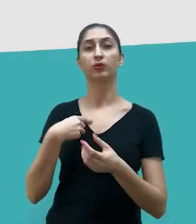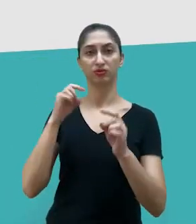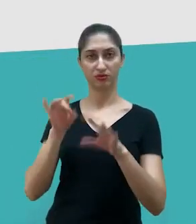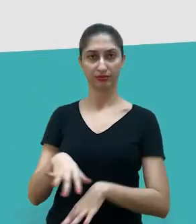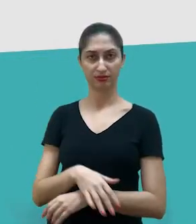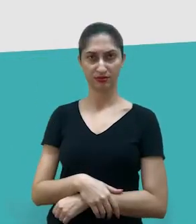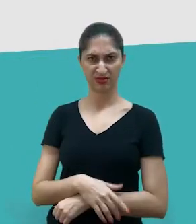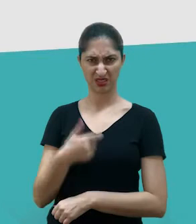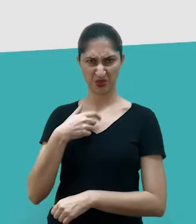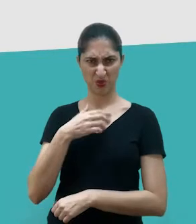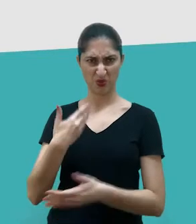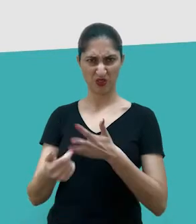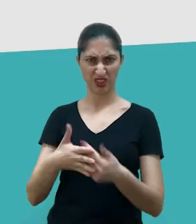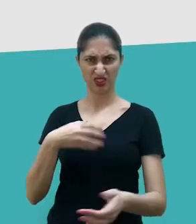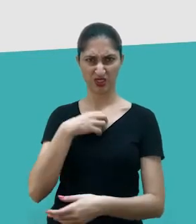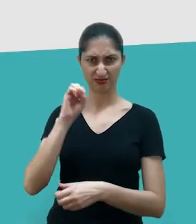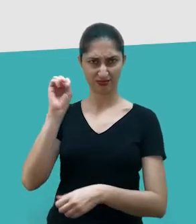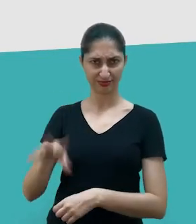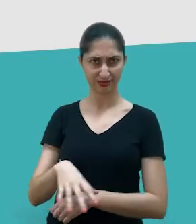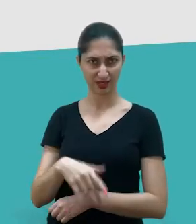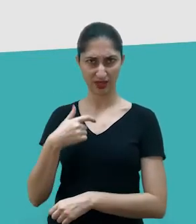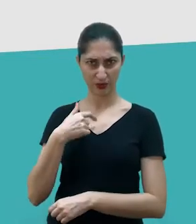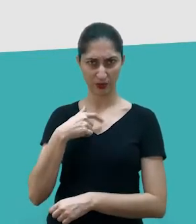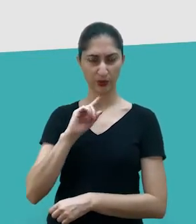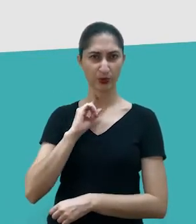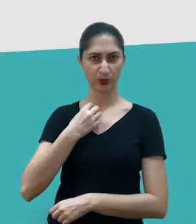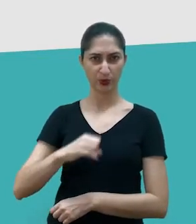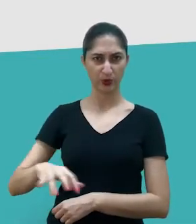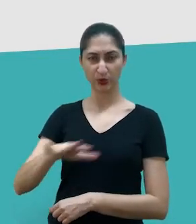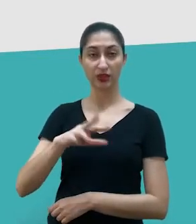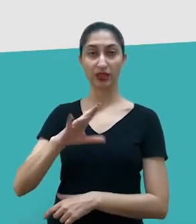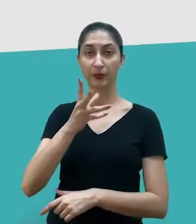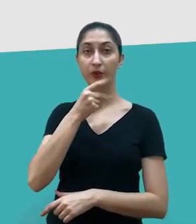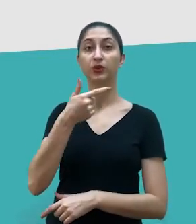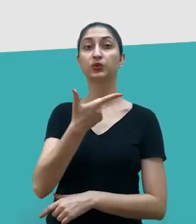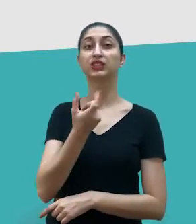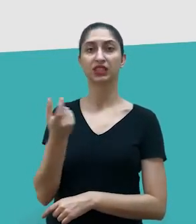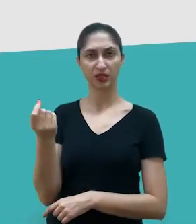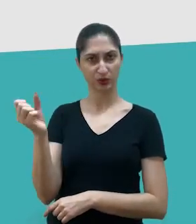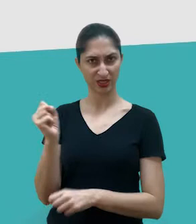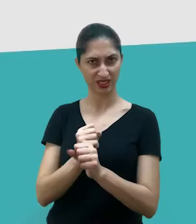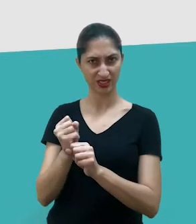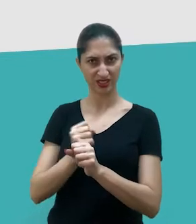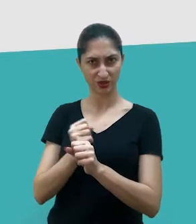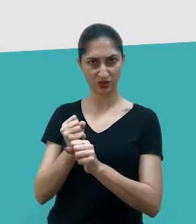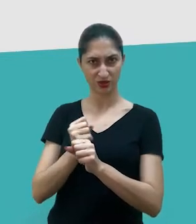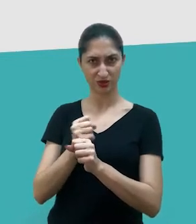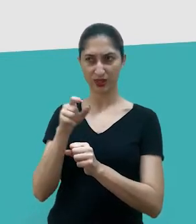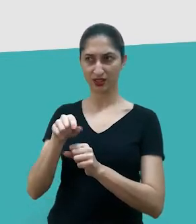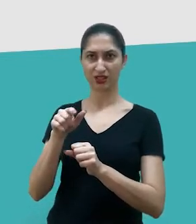jogo fora de qualquer jeito, e aí eu vou poluir e demorar 200 anos para que ela se decomponha